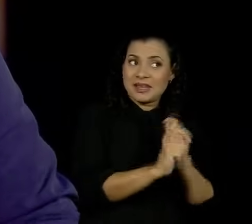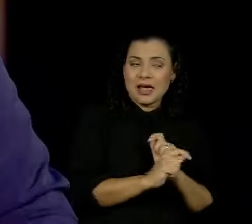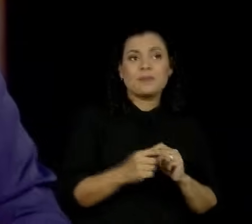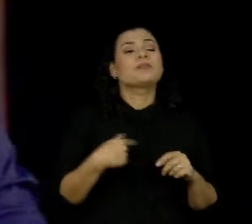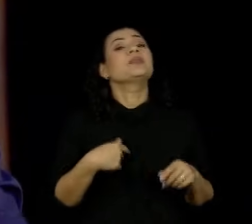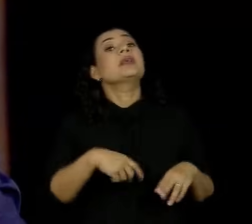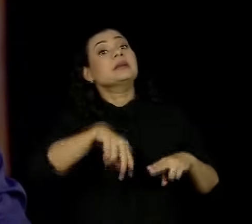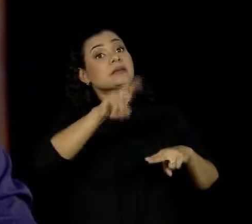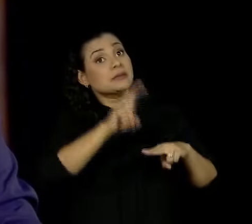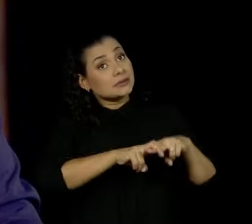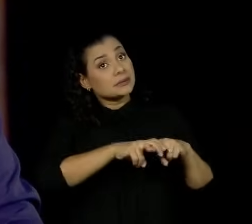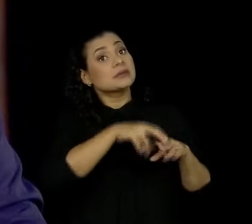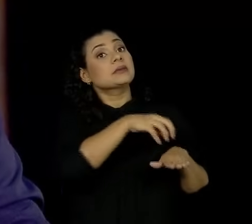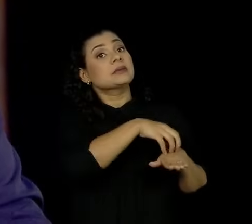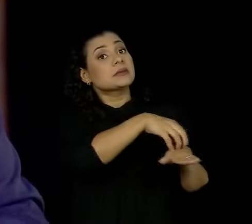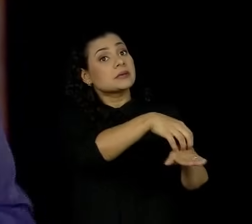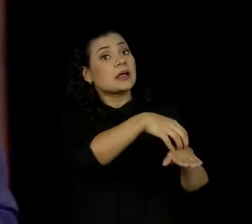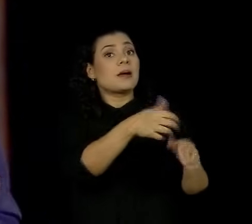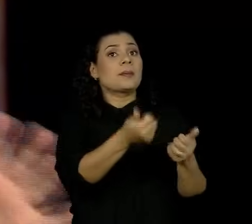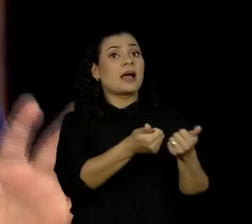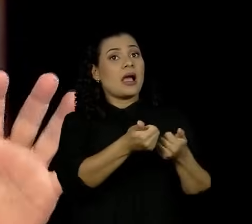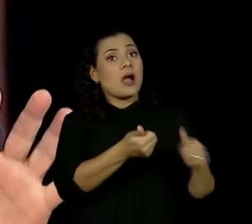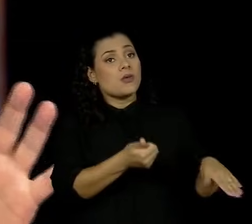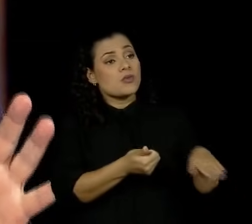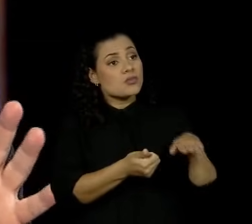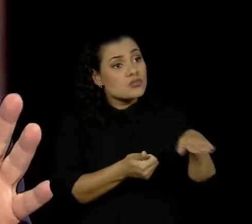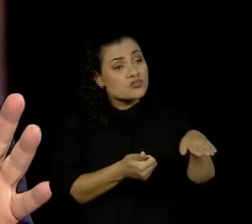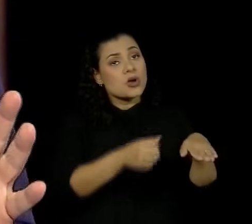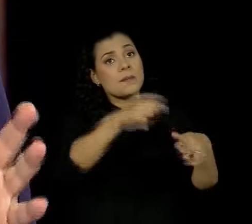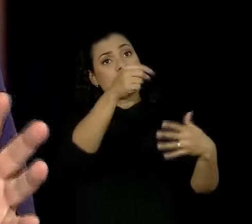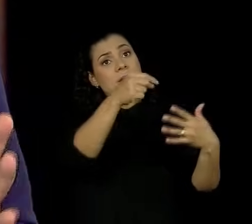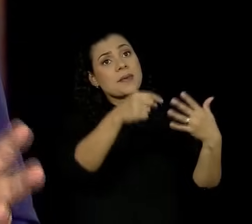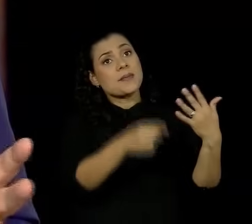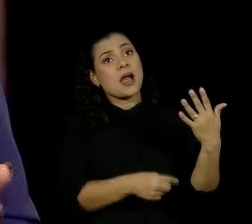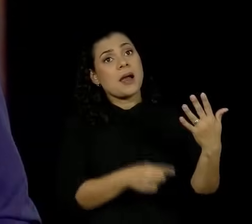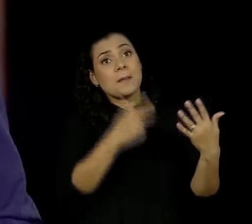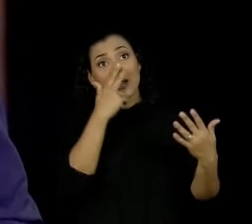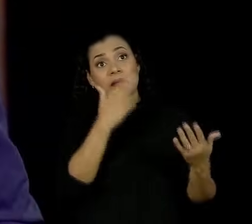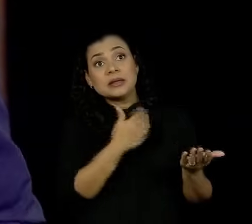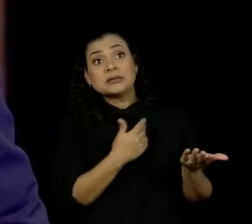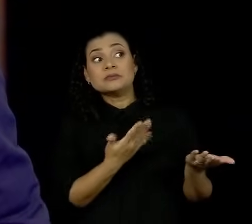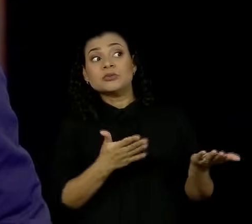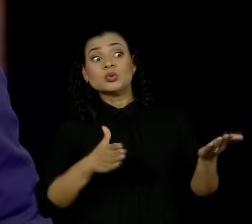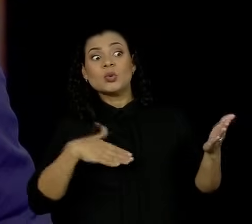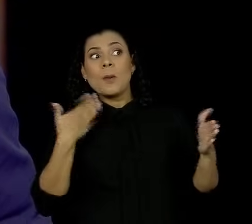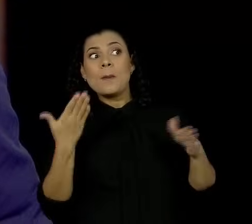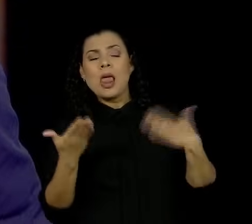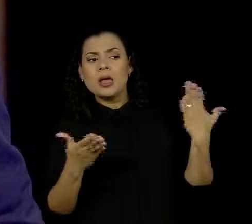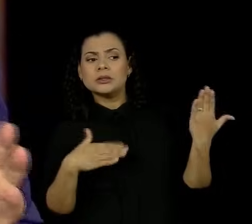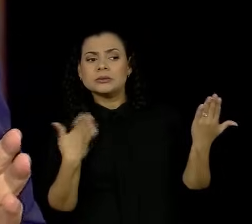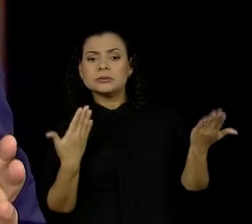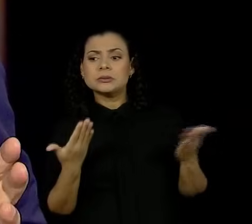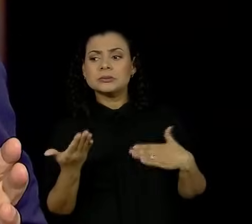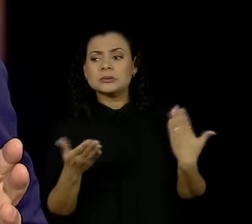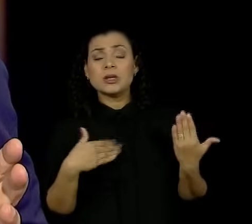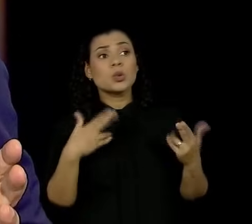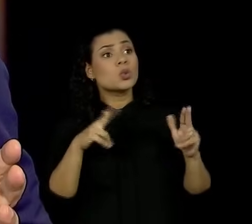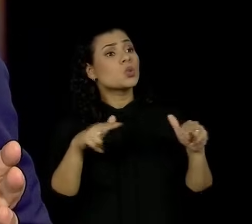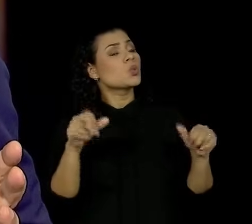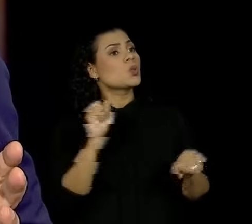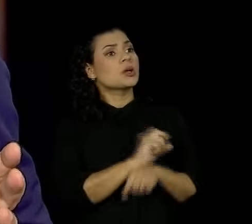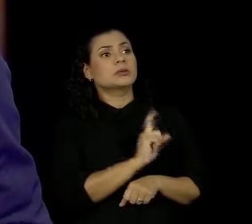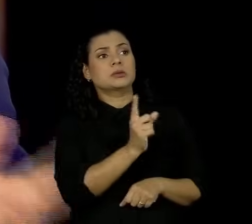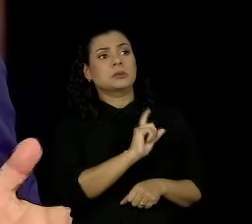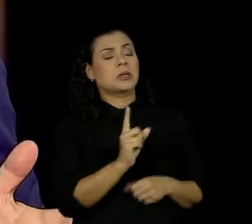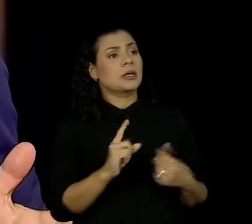transporte público para estacionar, Uhum. começa assim a surgir umas surpresinhas que eu nunca esperei. Sim.